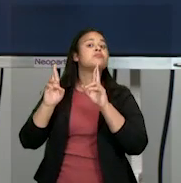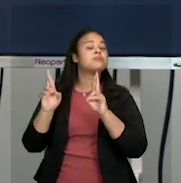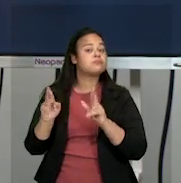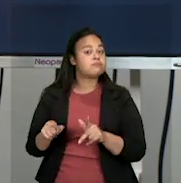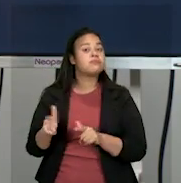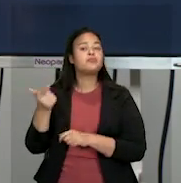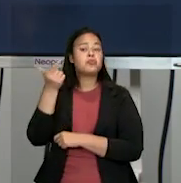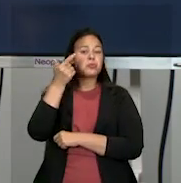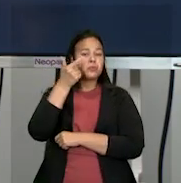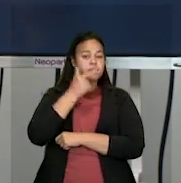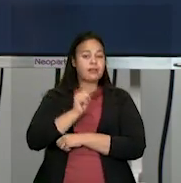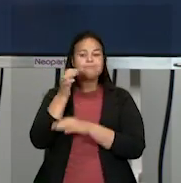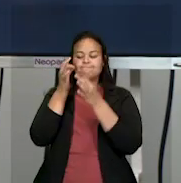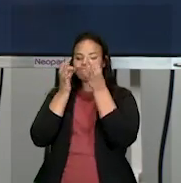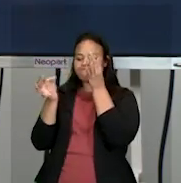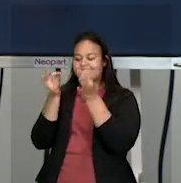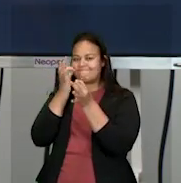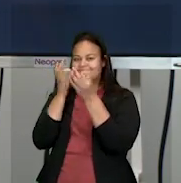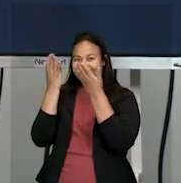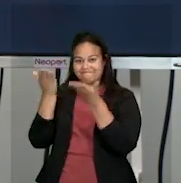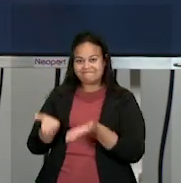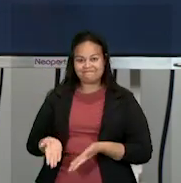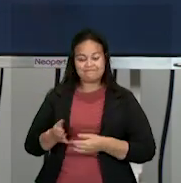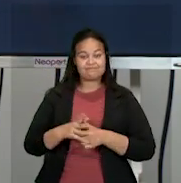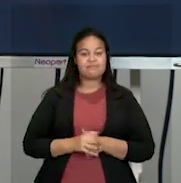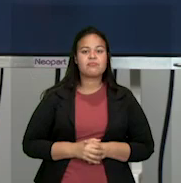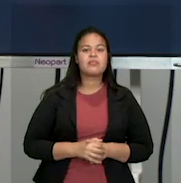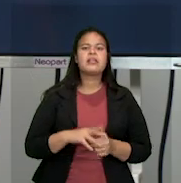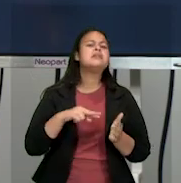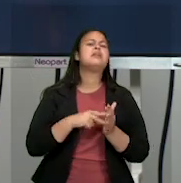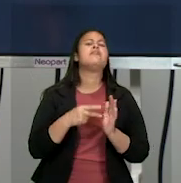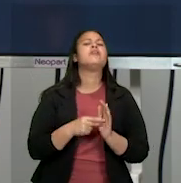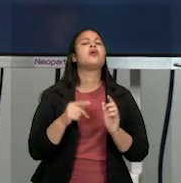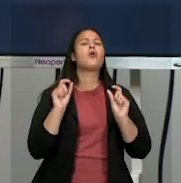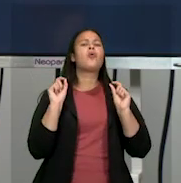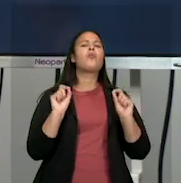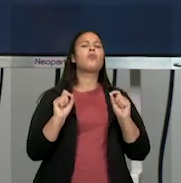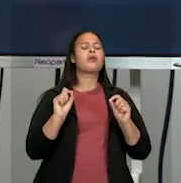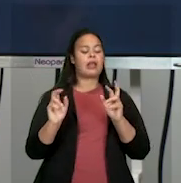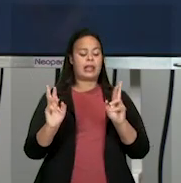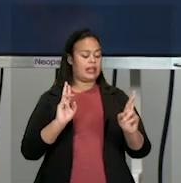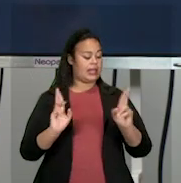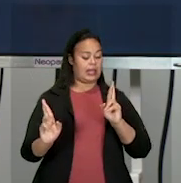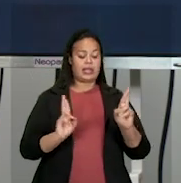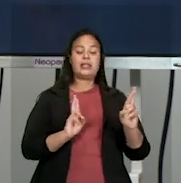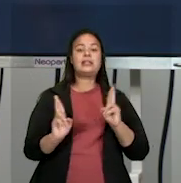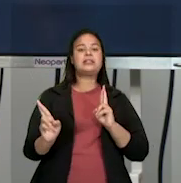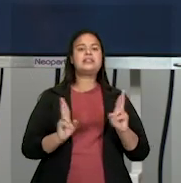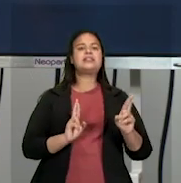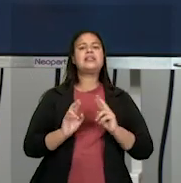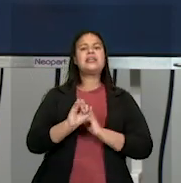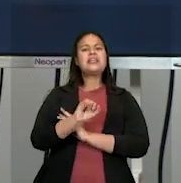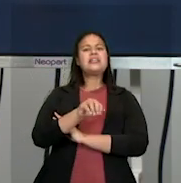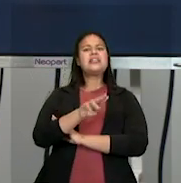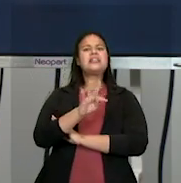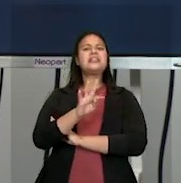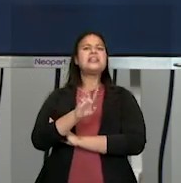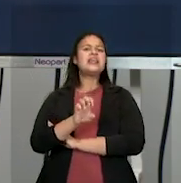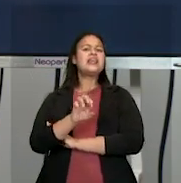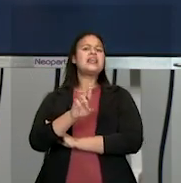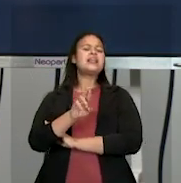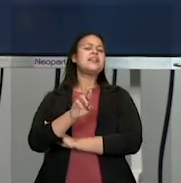você consegue observar isso. E o que significa a relação de